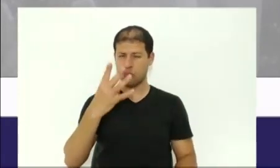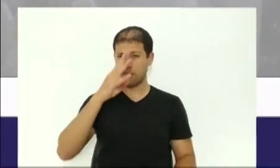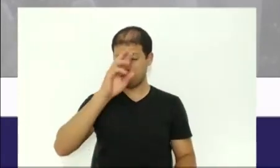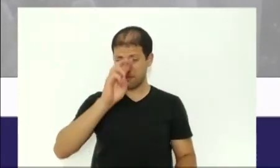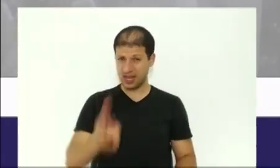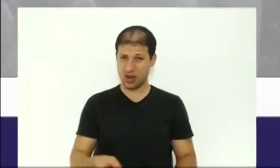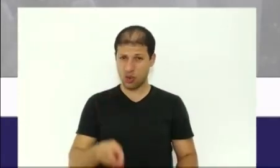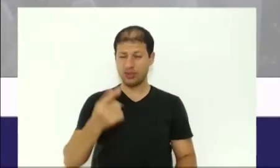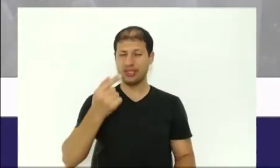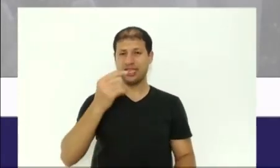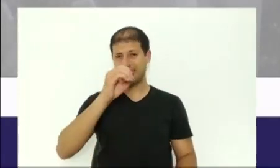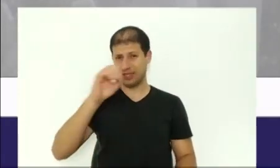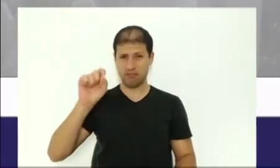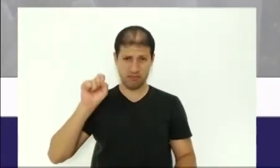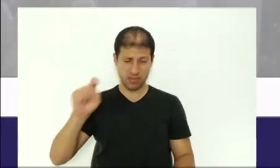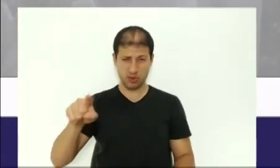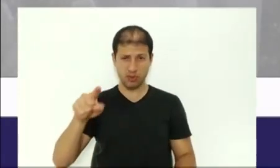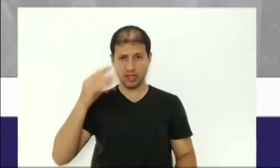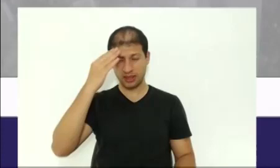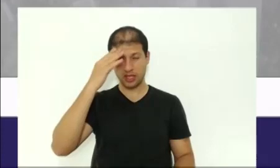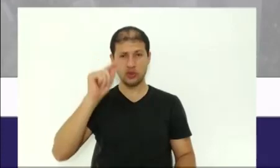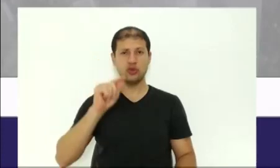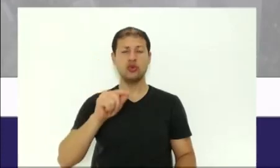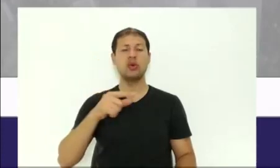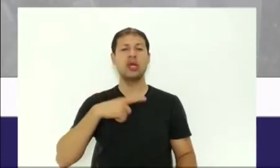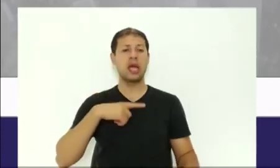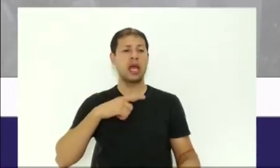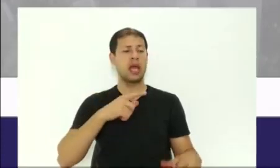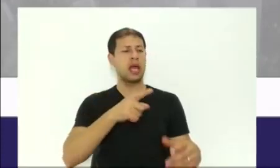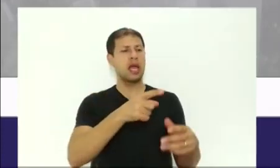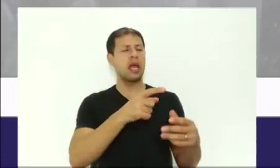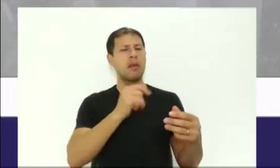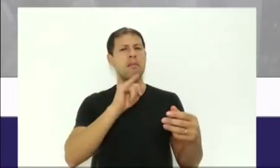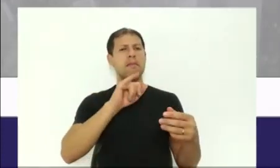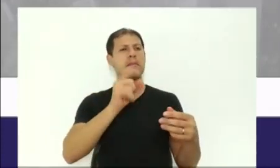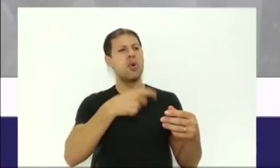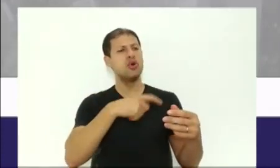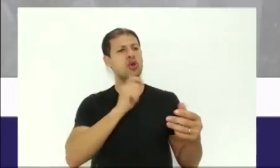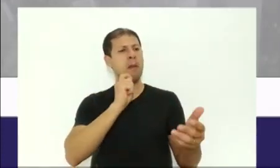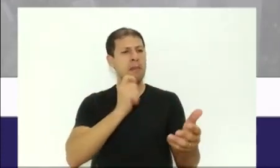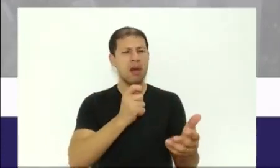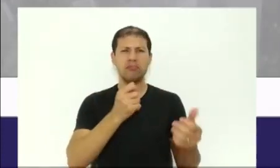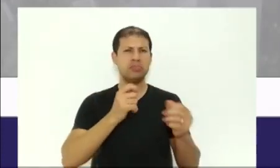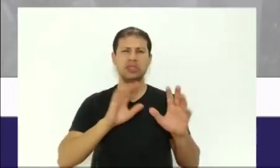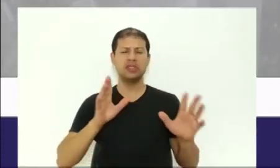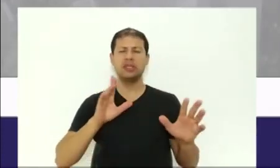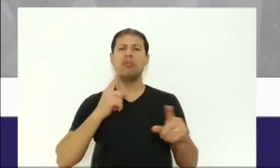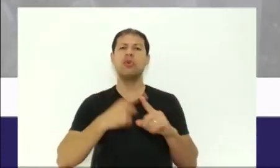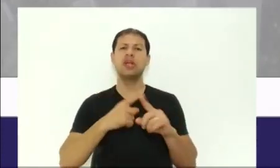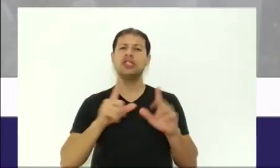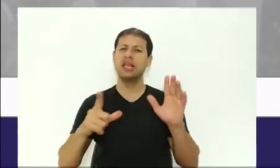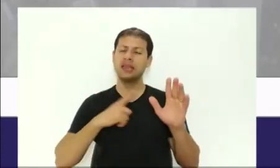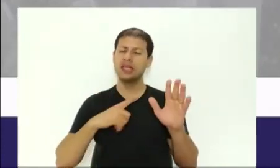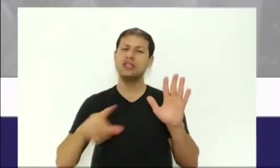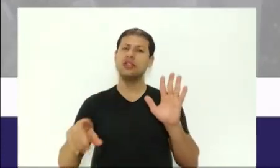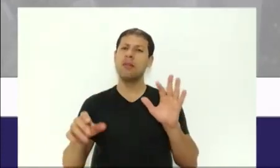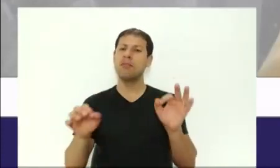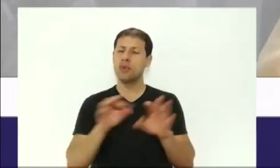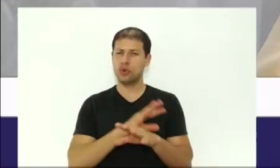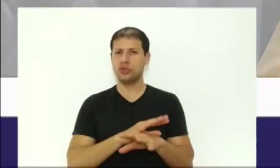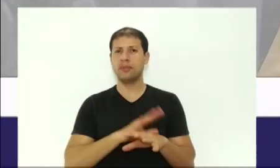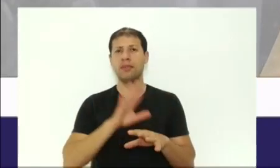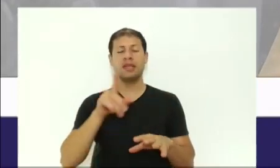R$ 4.700.000, entende-se como renúncia de receita. Por quê? Porque é uma receita que já está prevista, programada, no entanto, ela